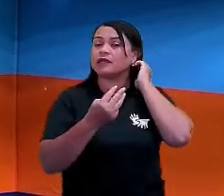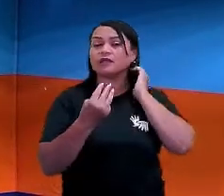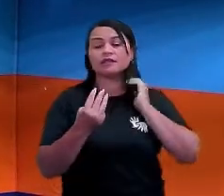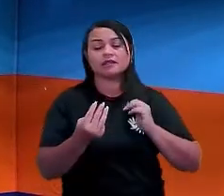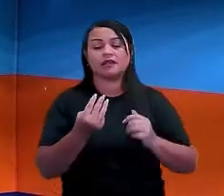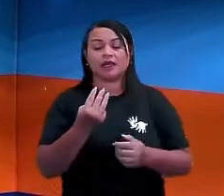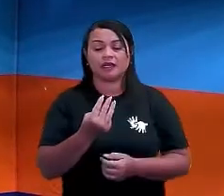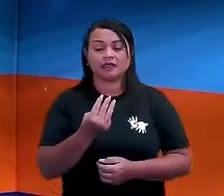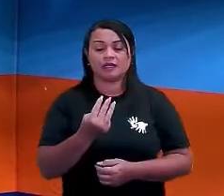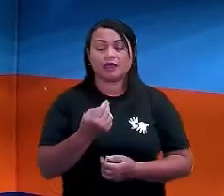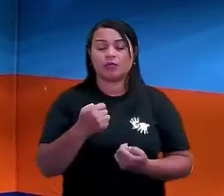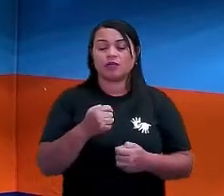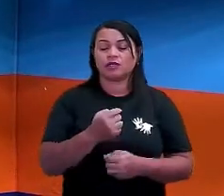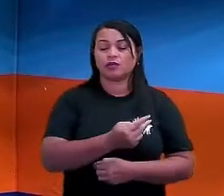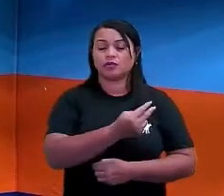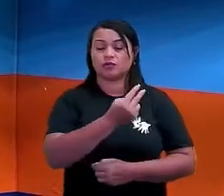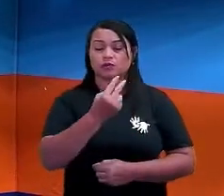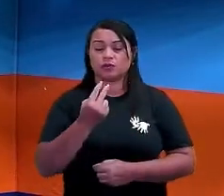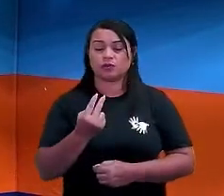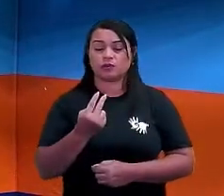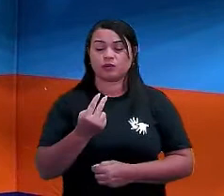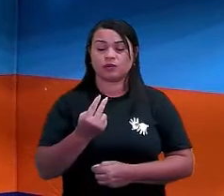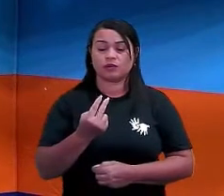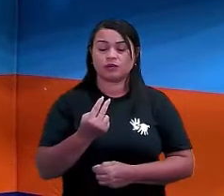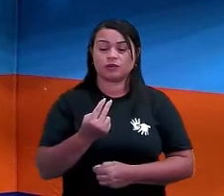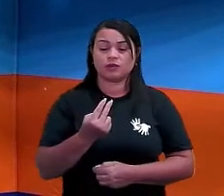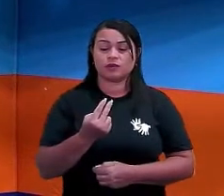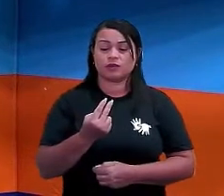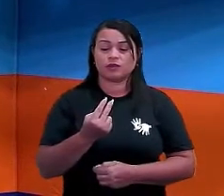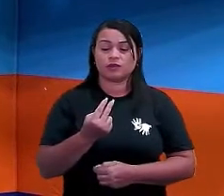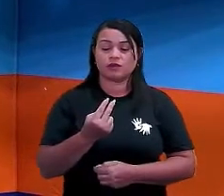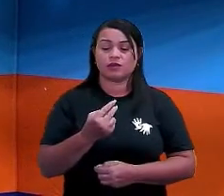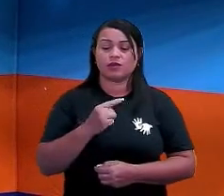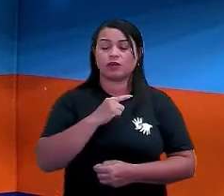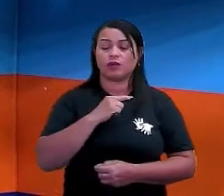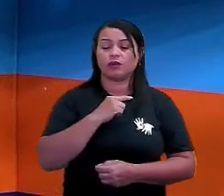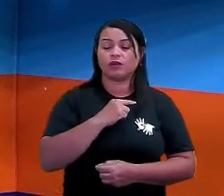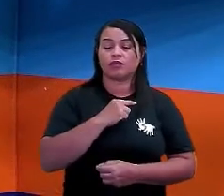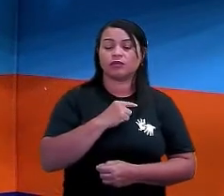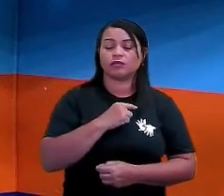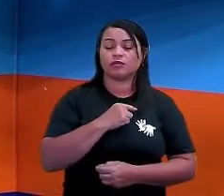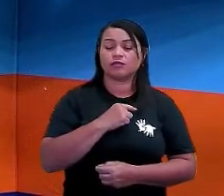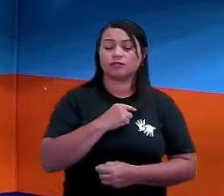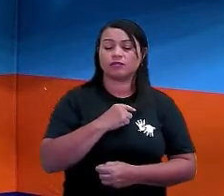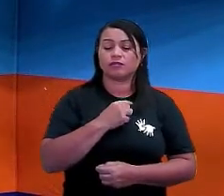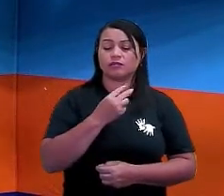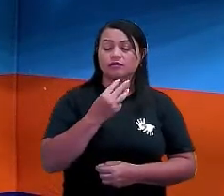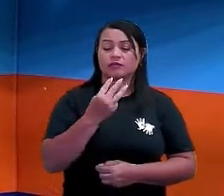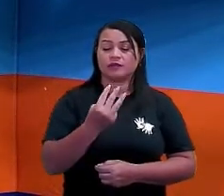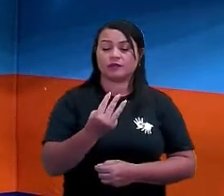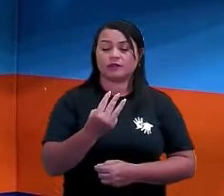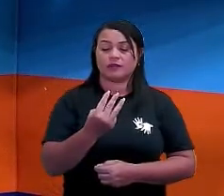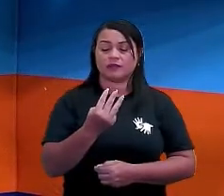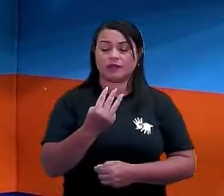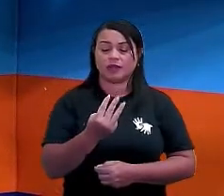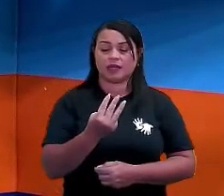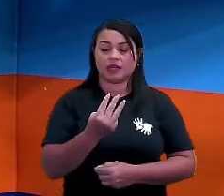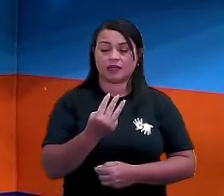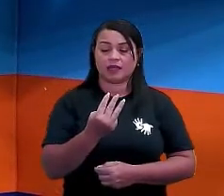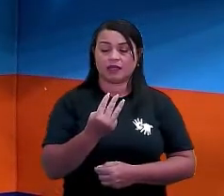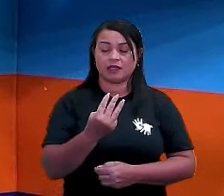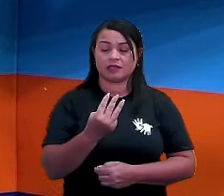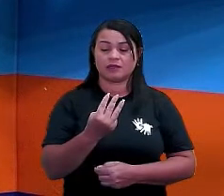termo 2. Né? Porque eu tenho, ó, no termo 2, eu tenho quantos? 3. Então, aqui eu tenho